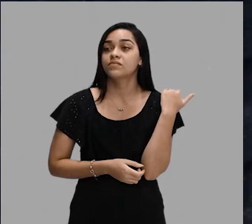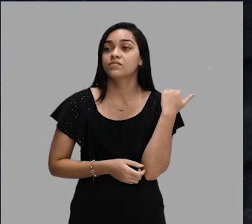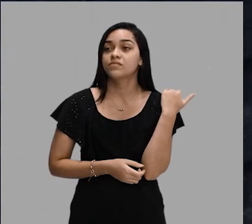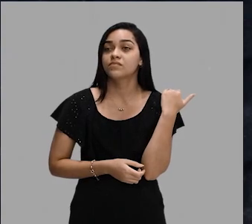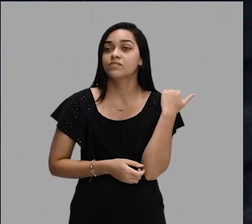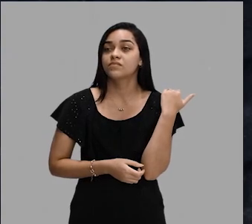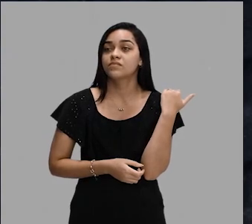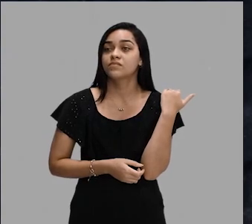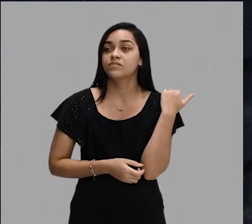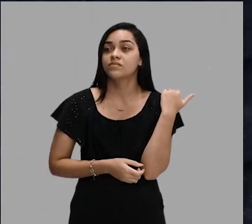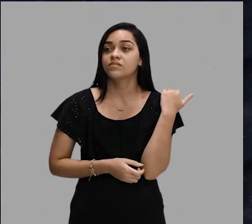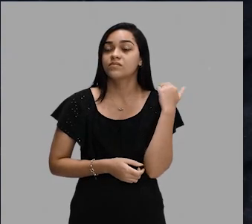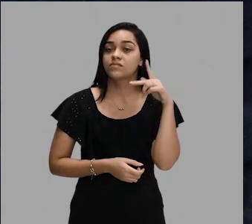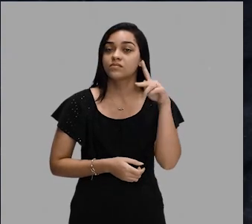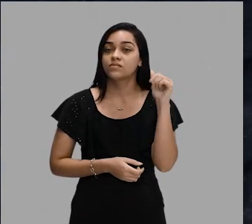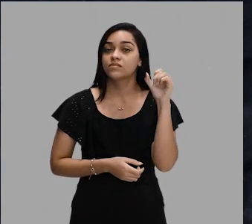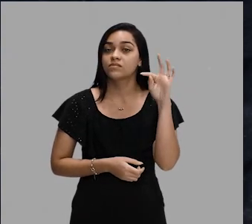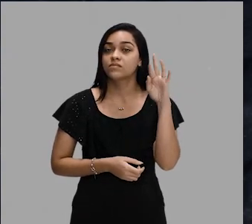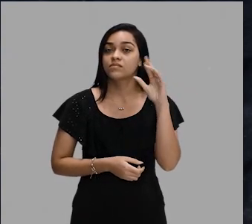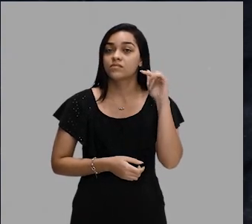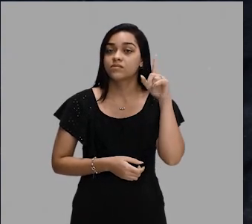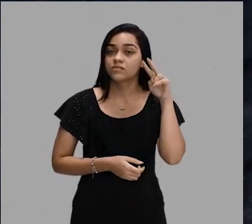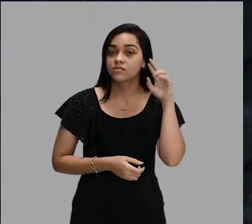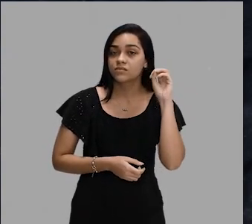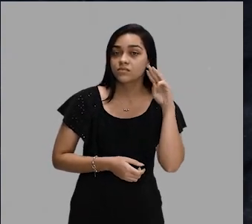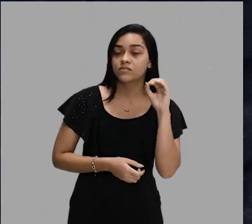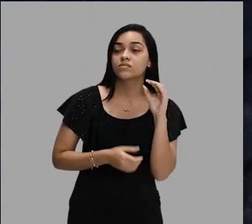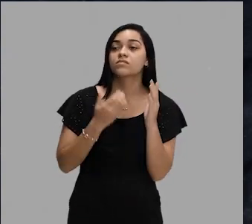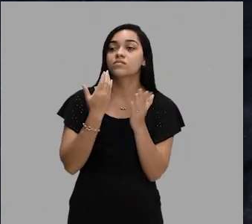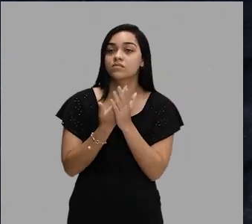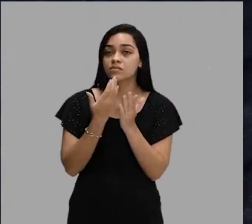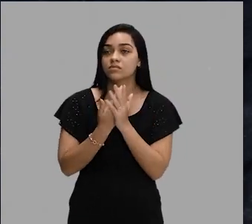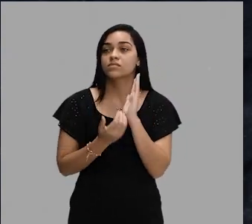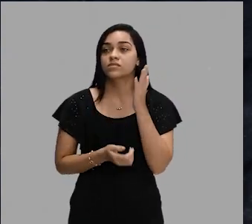Barroco. O pastoralismo, também vocês já estudaram no